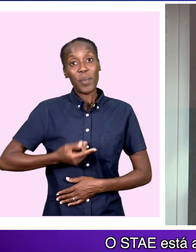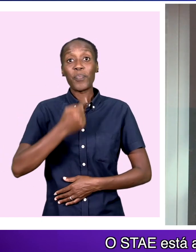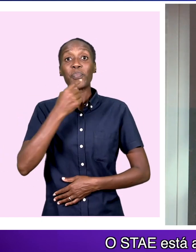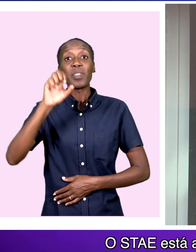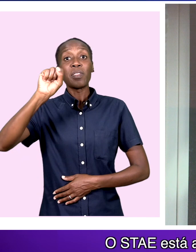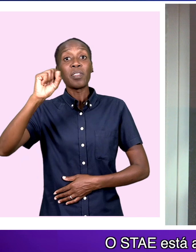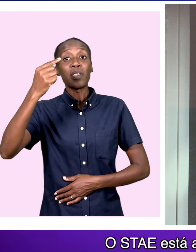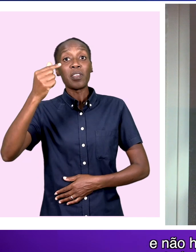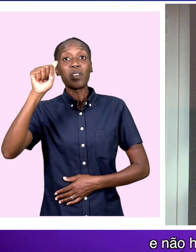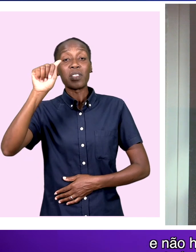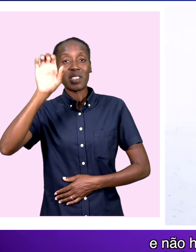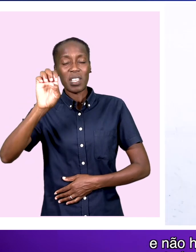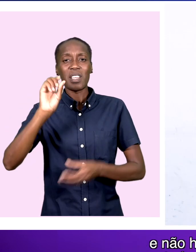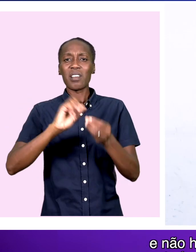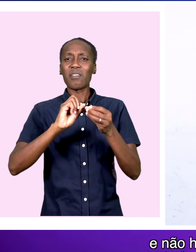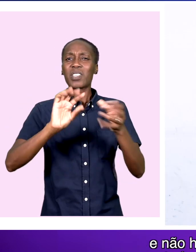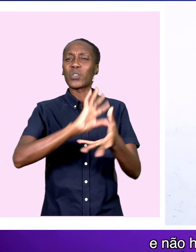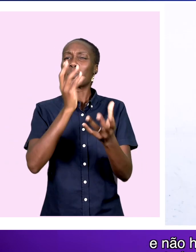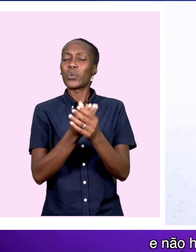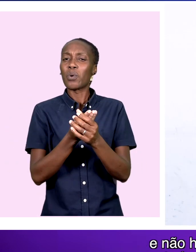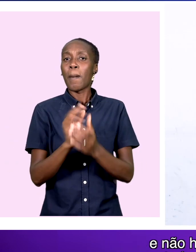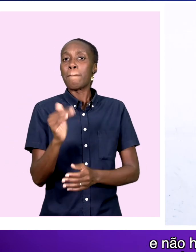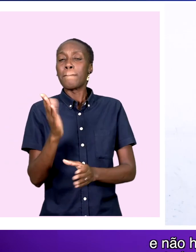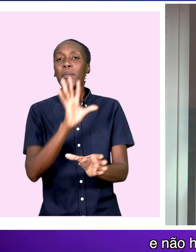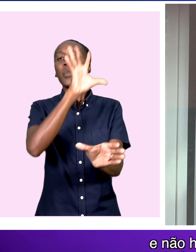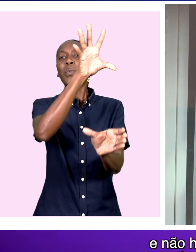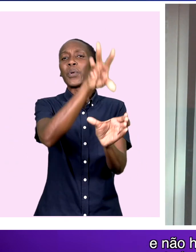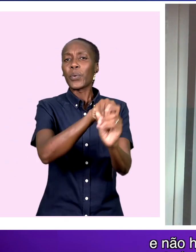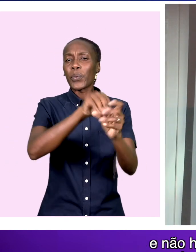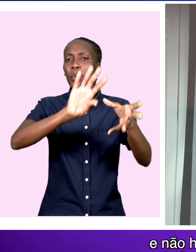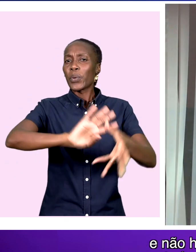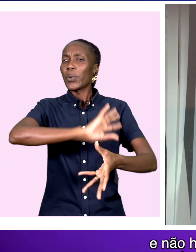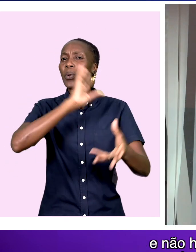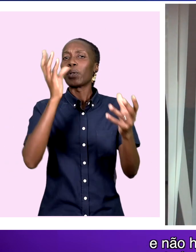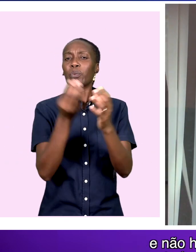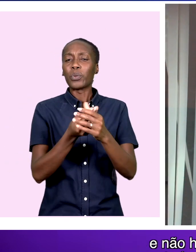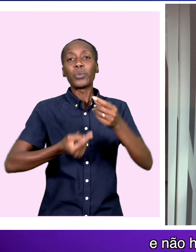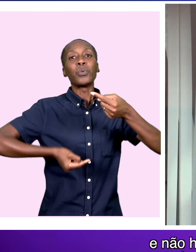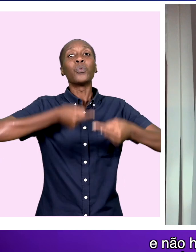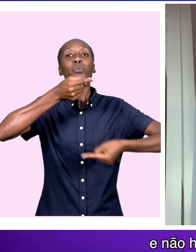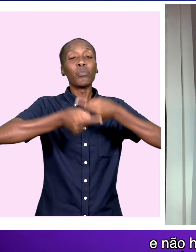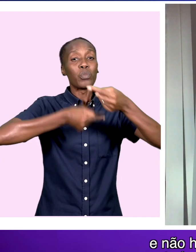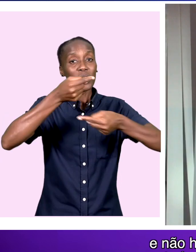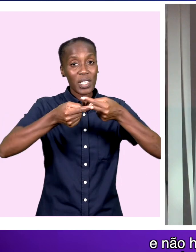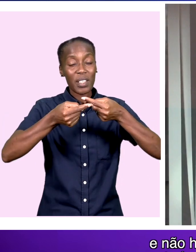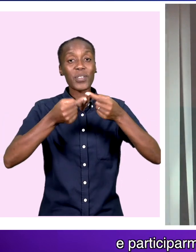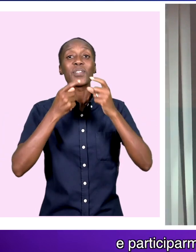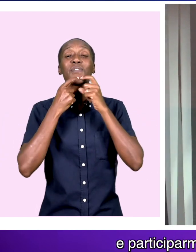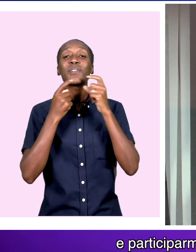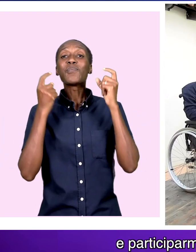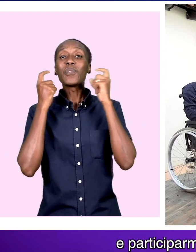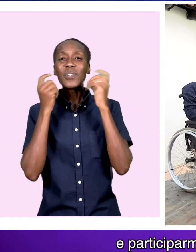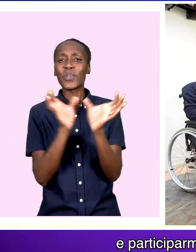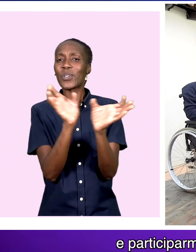é de Moçambique e não há exclusão de ninguém. Todos estamos lá para podermos exercer o nosso direito